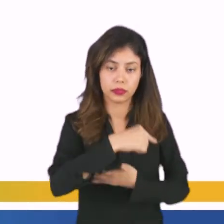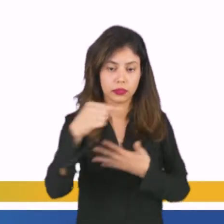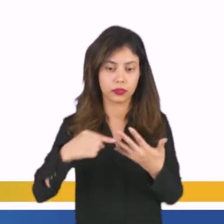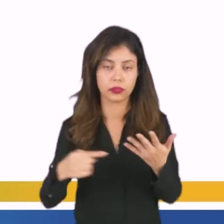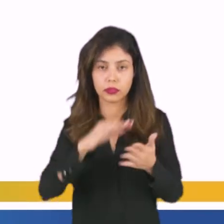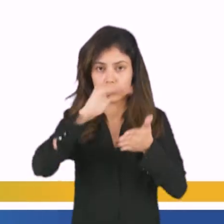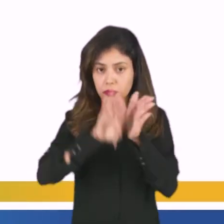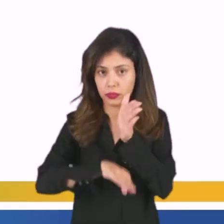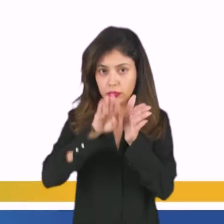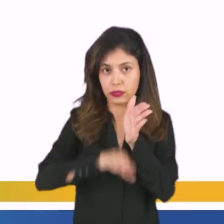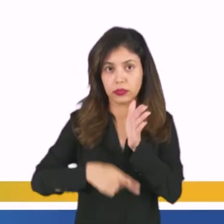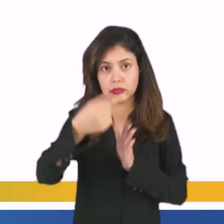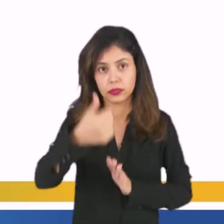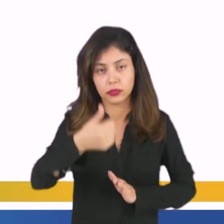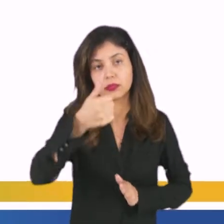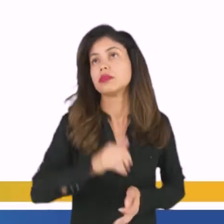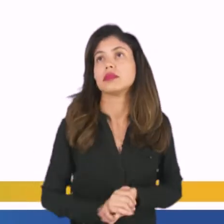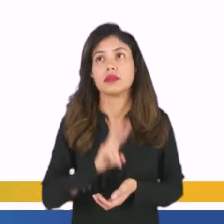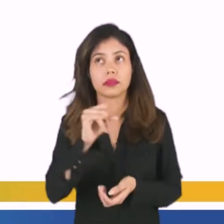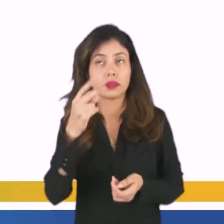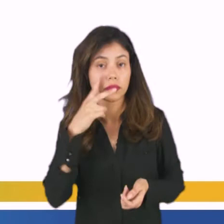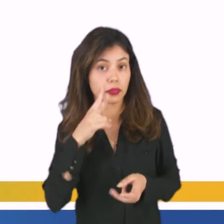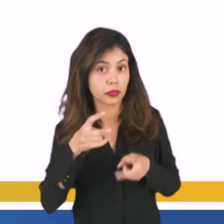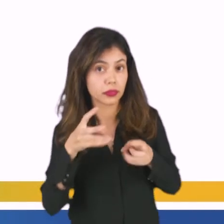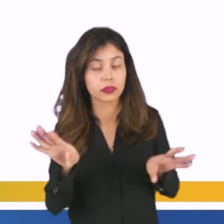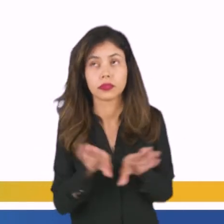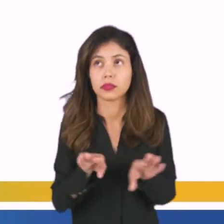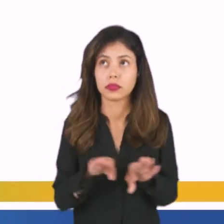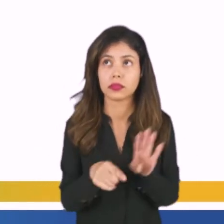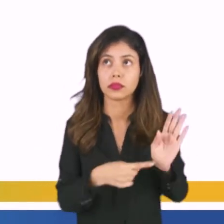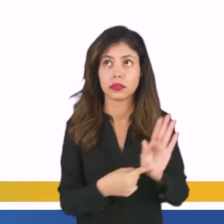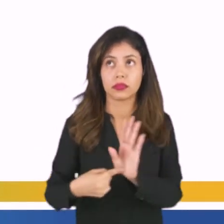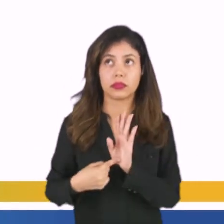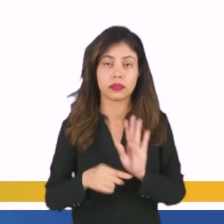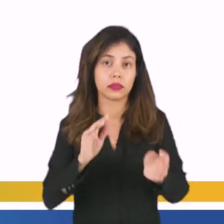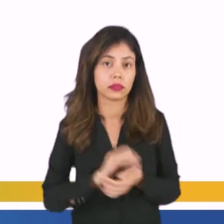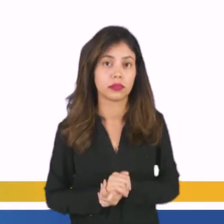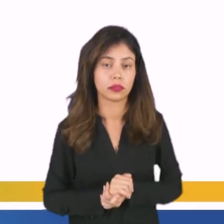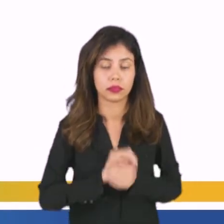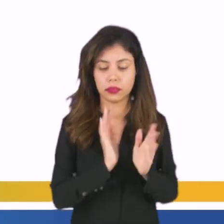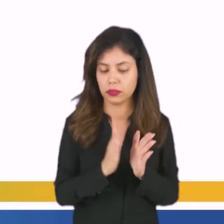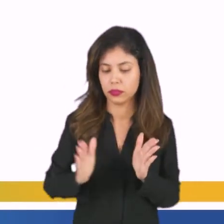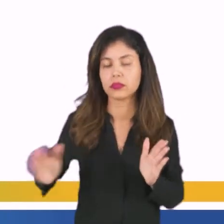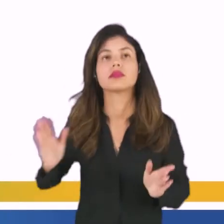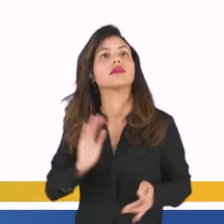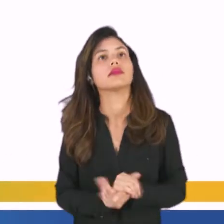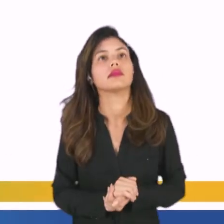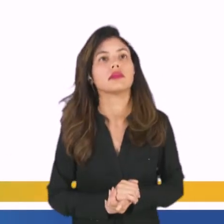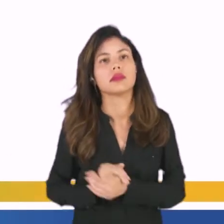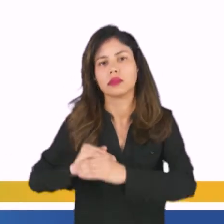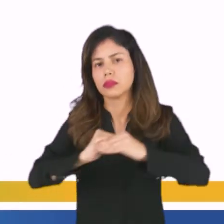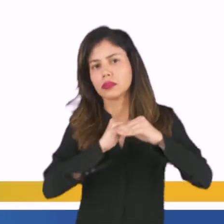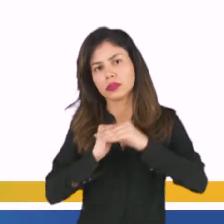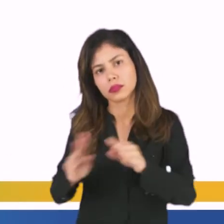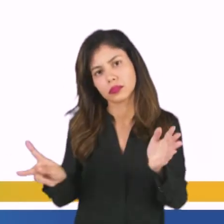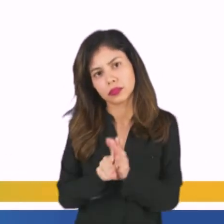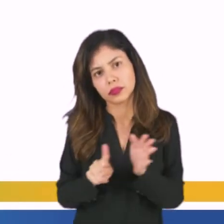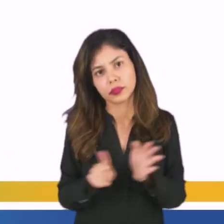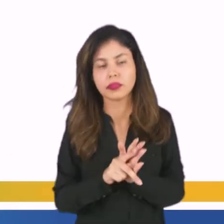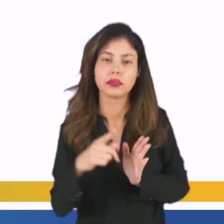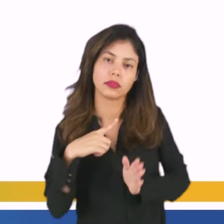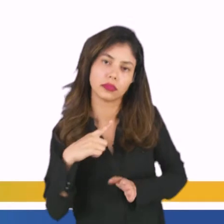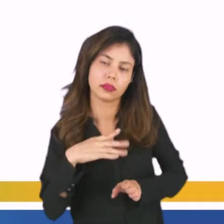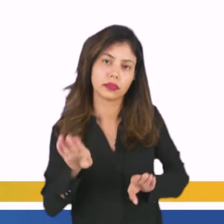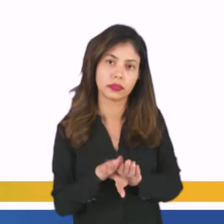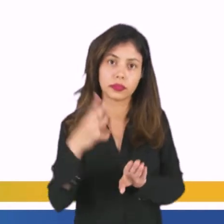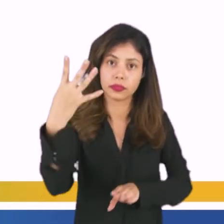elemento e subtrair do primeiro. E aí você vai perceber a razão da sequência. De igual modo,